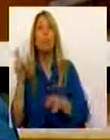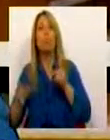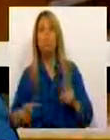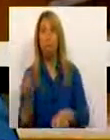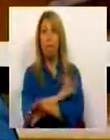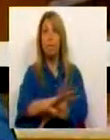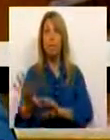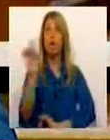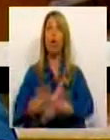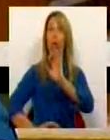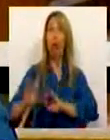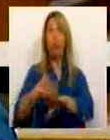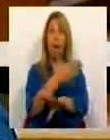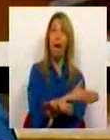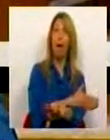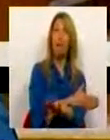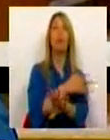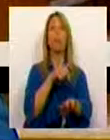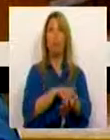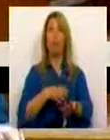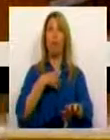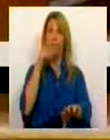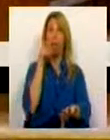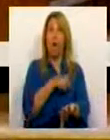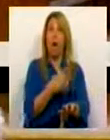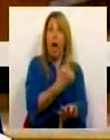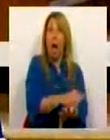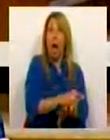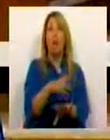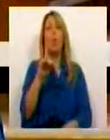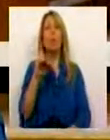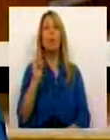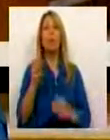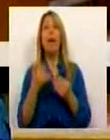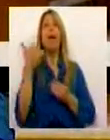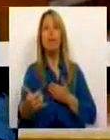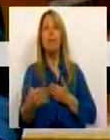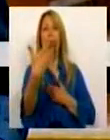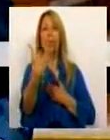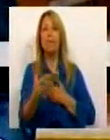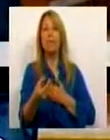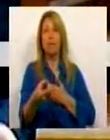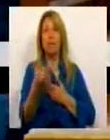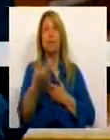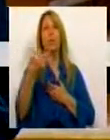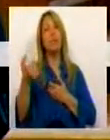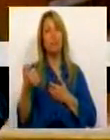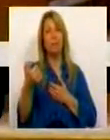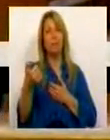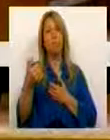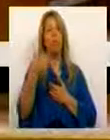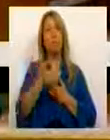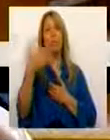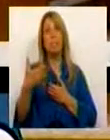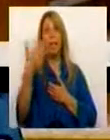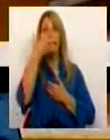na Europa, que os antecedeu e que viveram, com os 60 anos que se seguiram a 1957. Se esse contraste